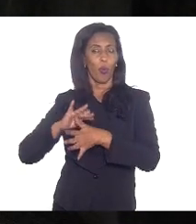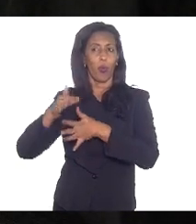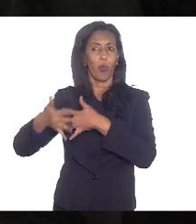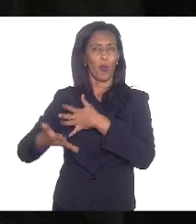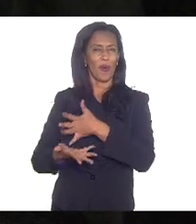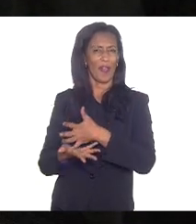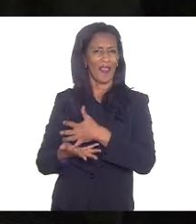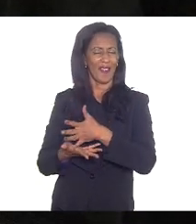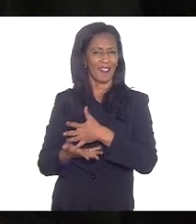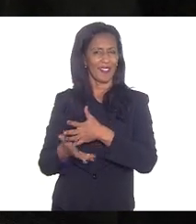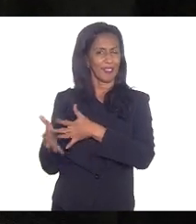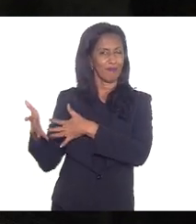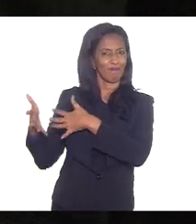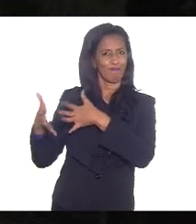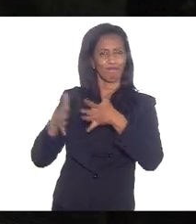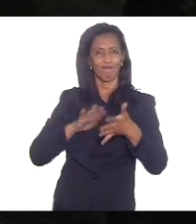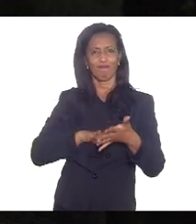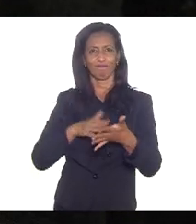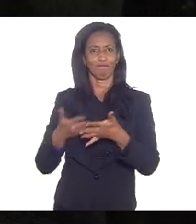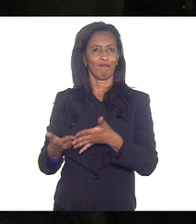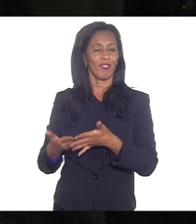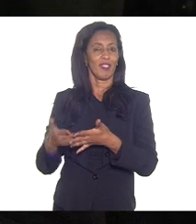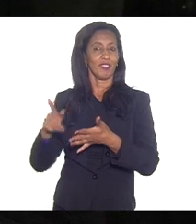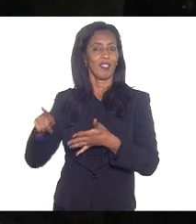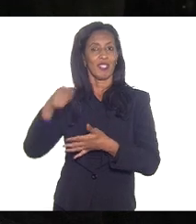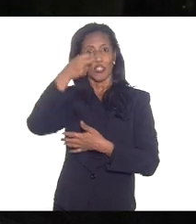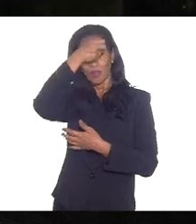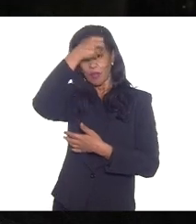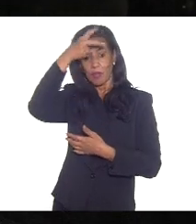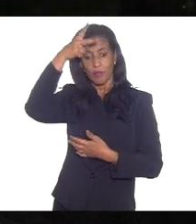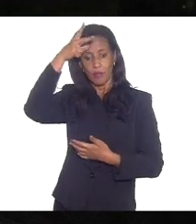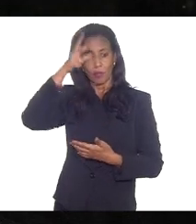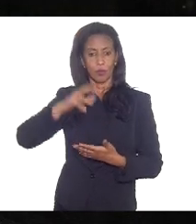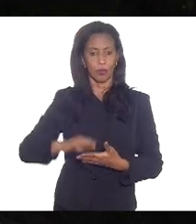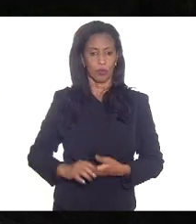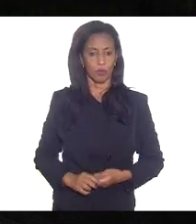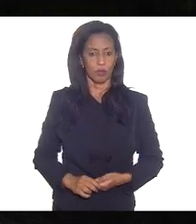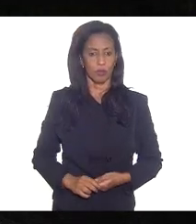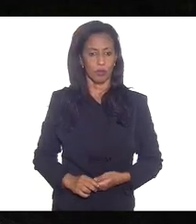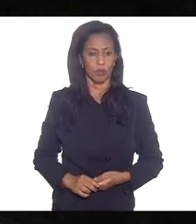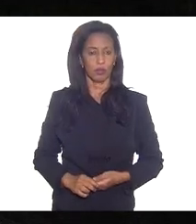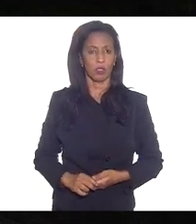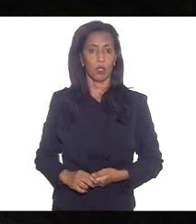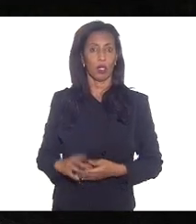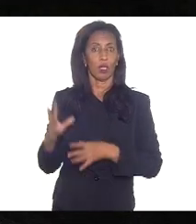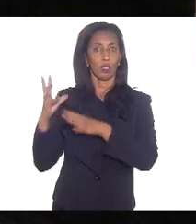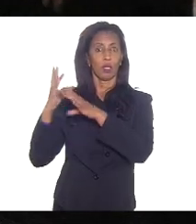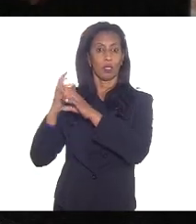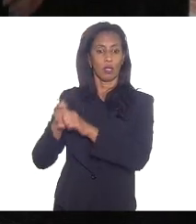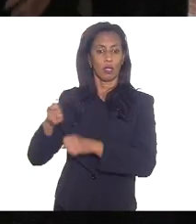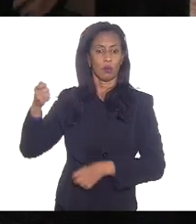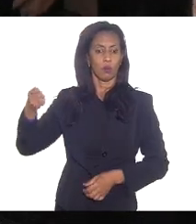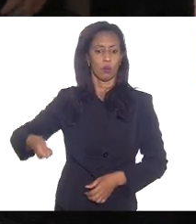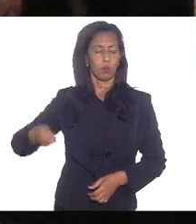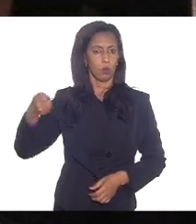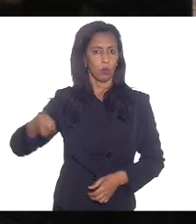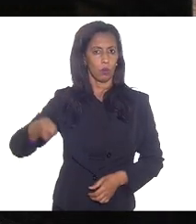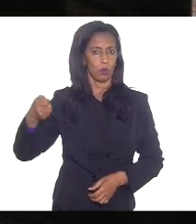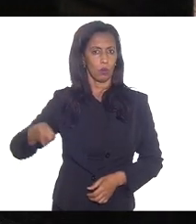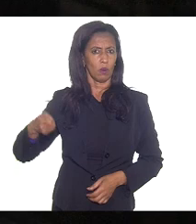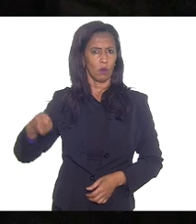Libras, que as prefeituras, o Tribunal de Contas continua orientando